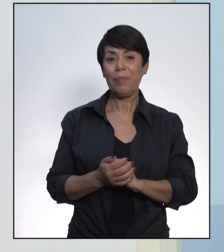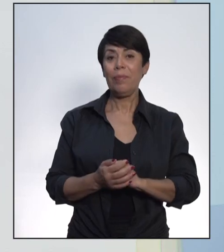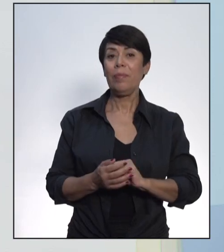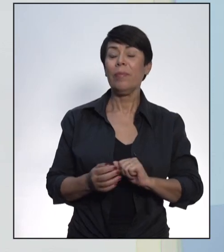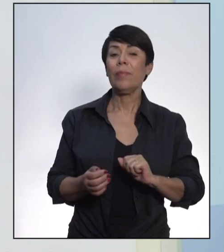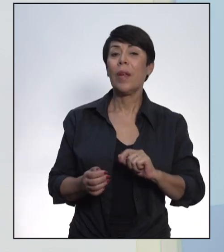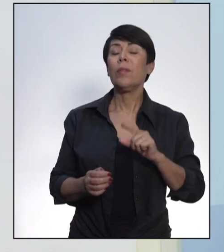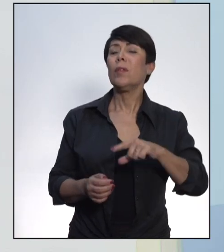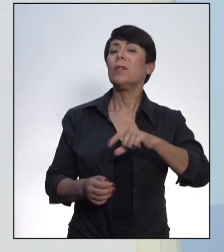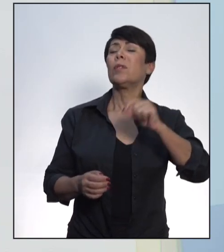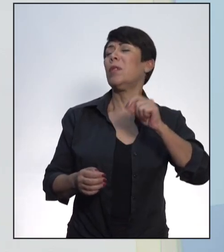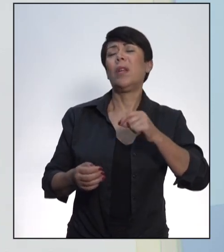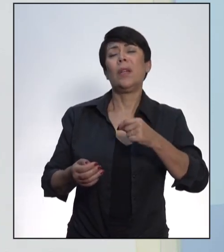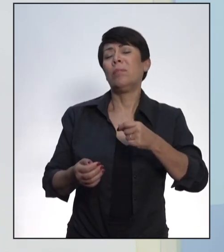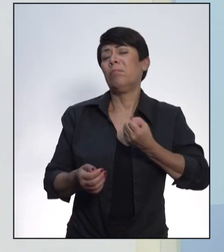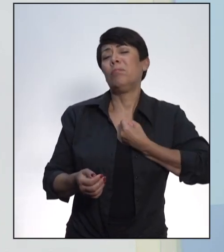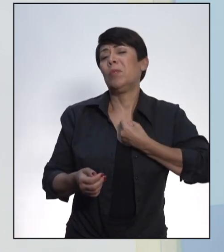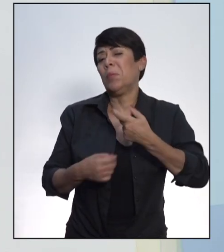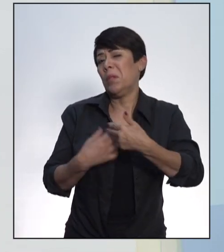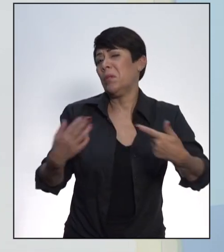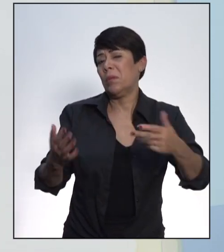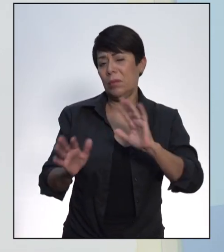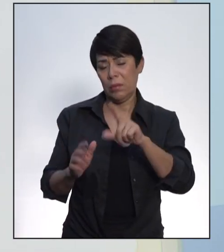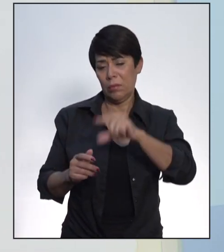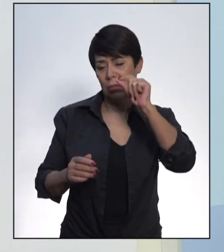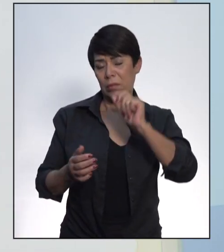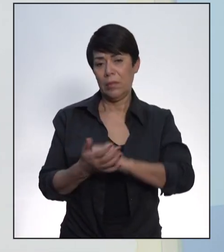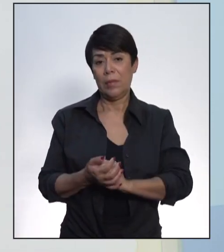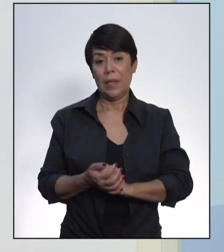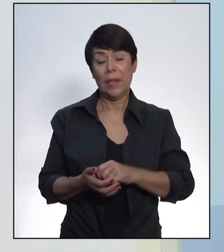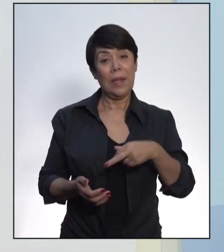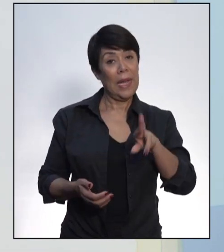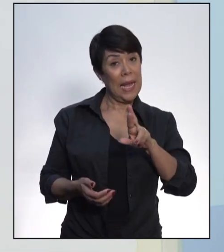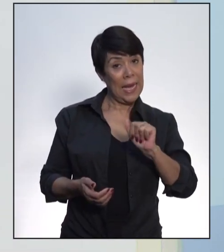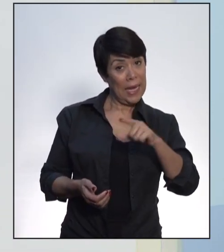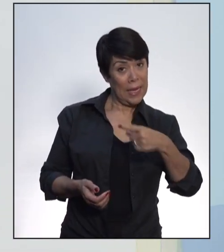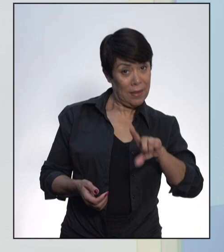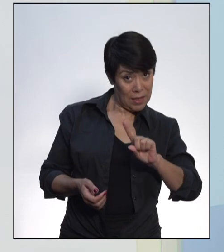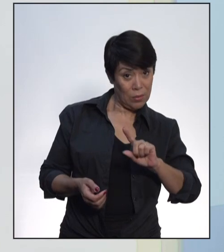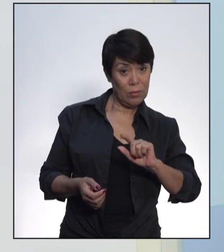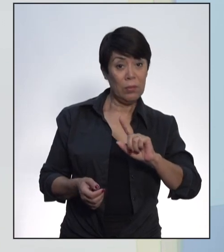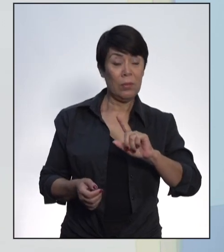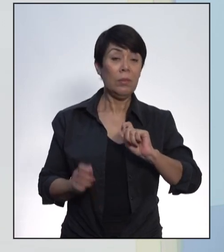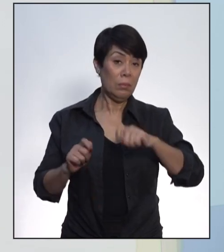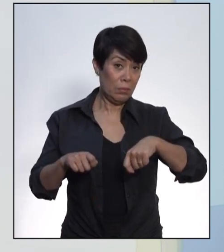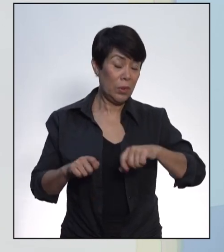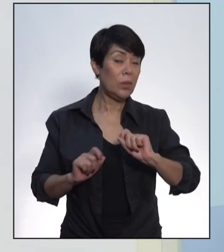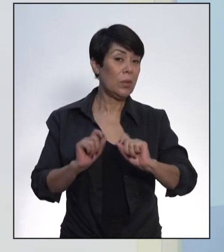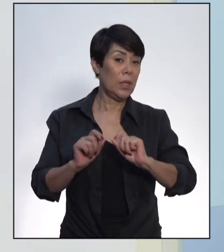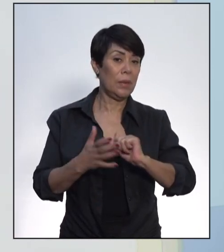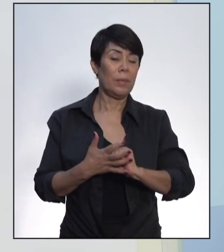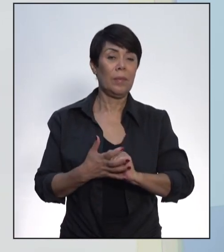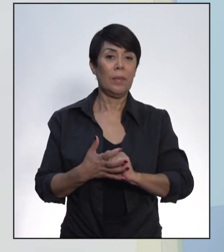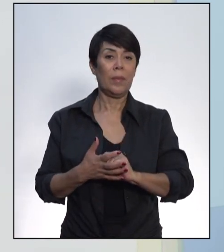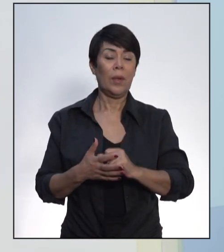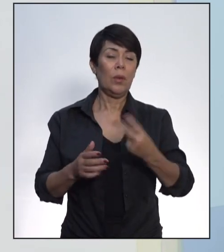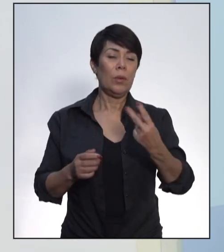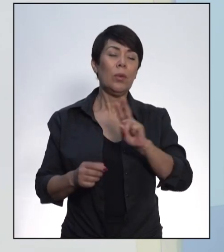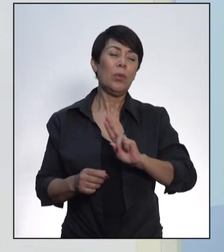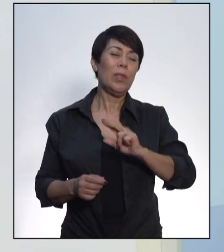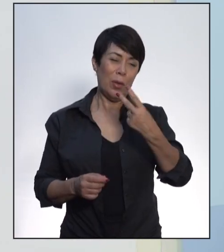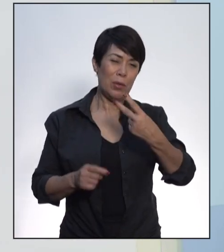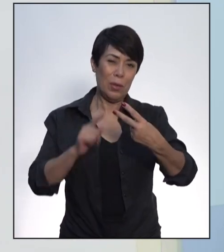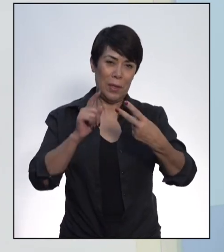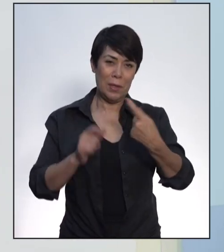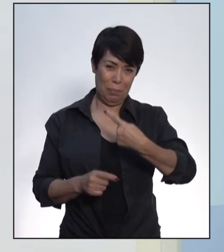eu vou escolher um termo qualquer. Então, por exemplo, a minha razão aqui, ela pode ser... Vou usar os 2 primeiros, que é mais simples